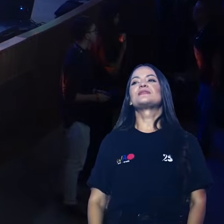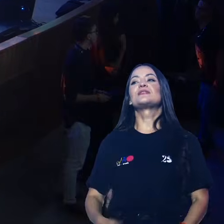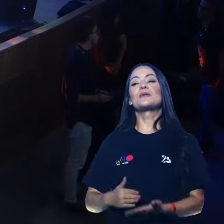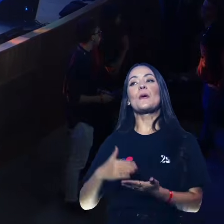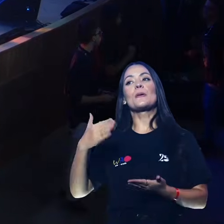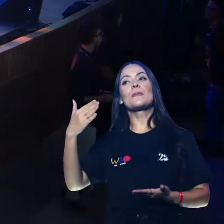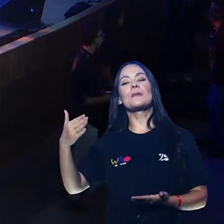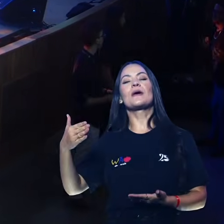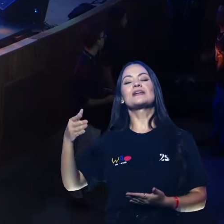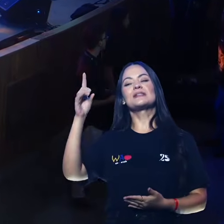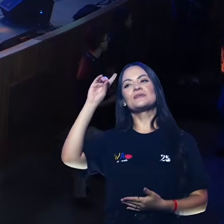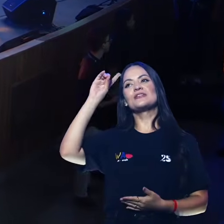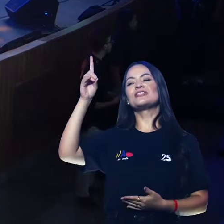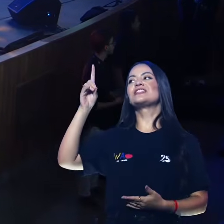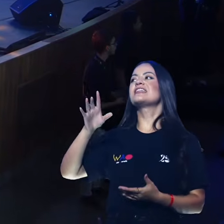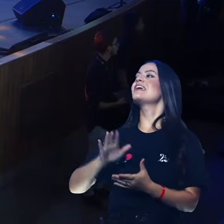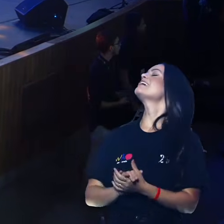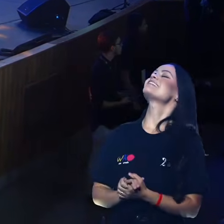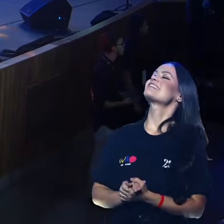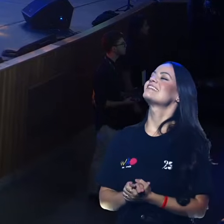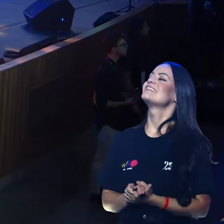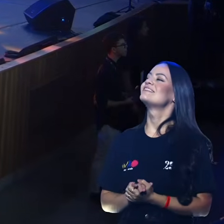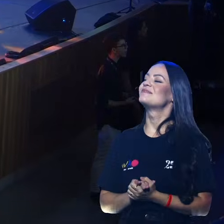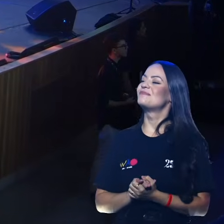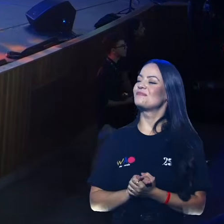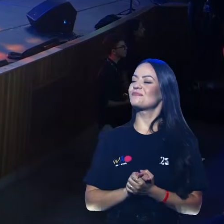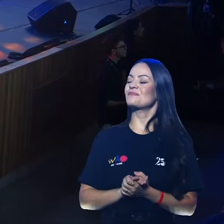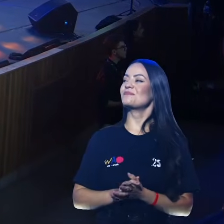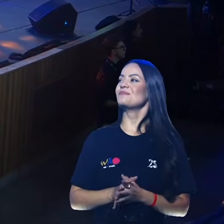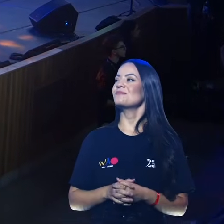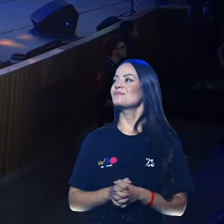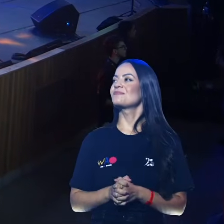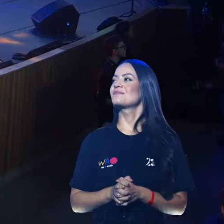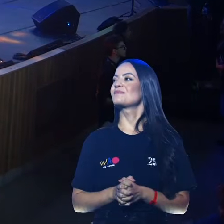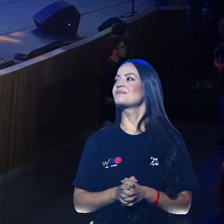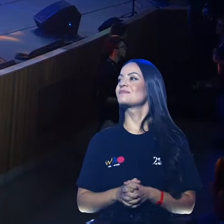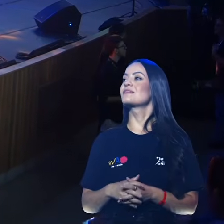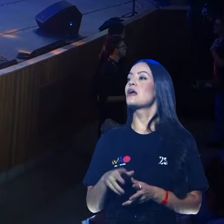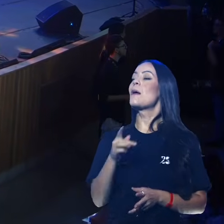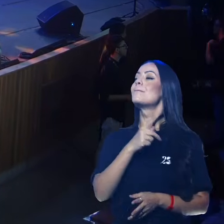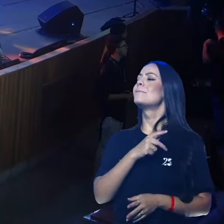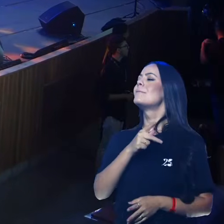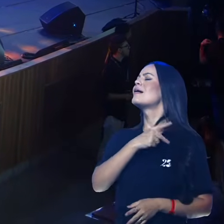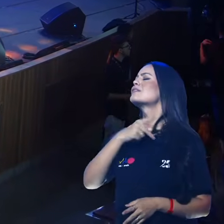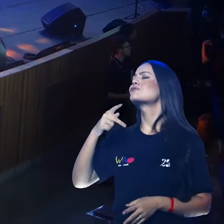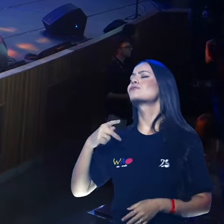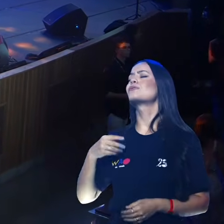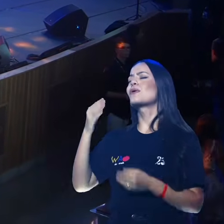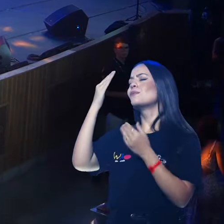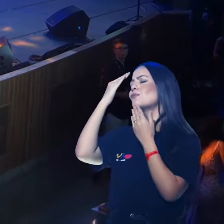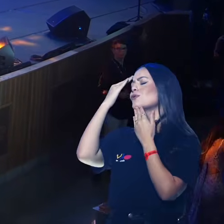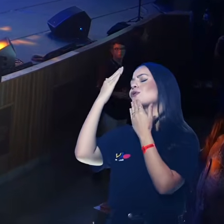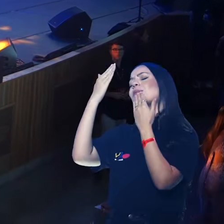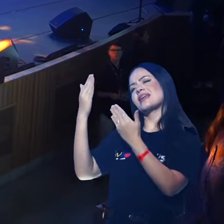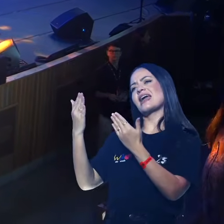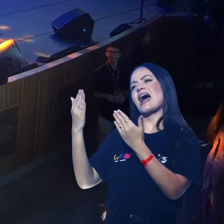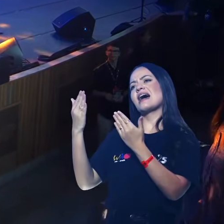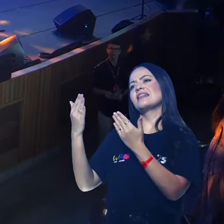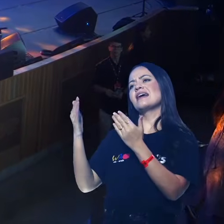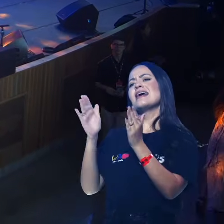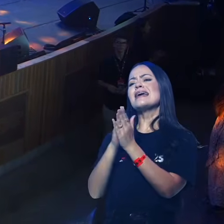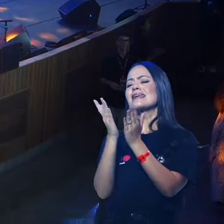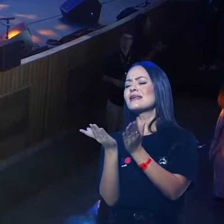o que acontece amanhã depois e nos abençoar no final. Pastor Márcio, muito obrigado. Quem foi abençoado por essa